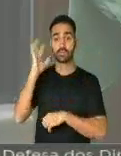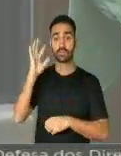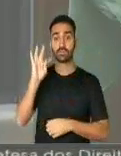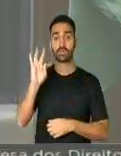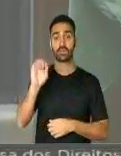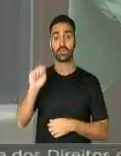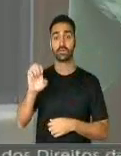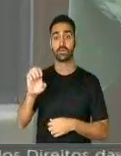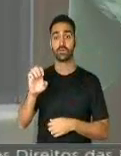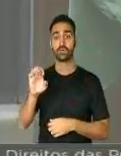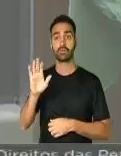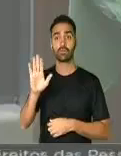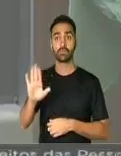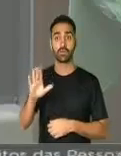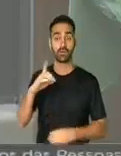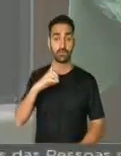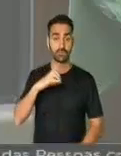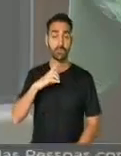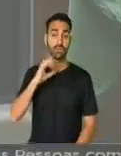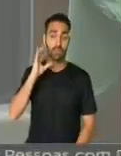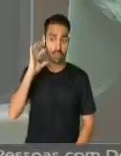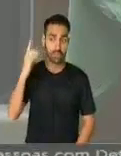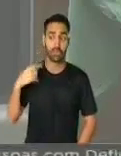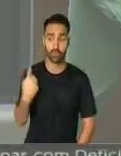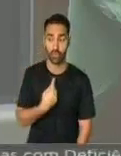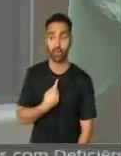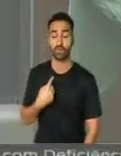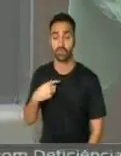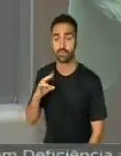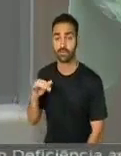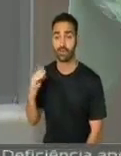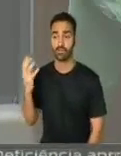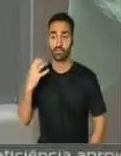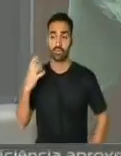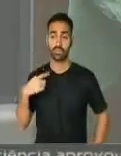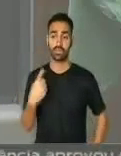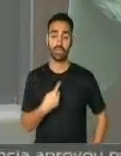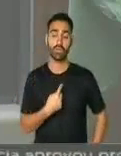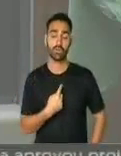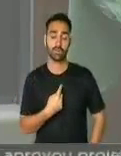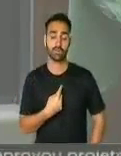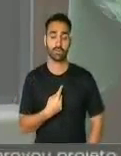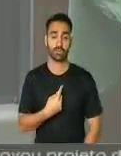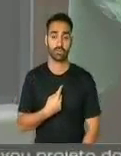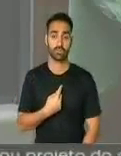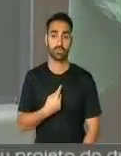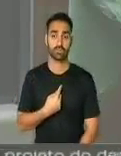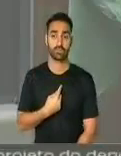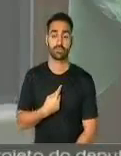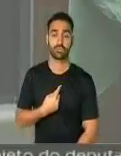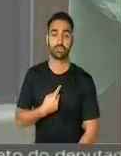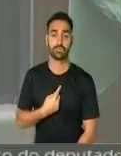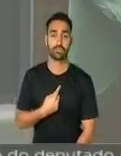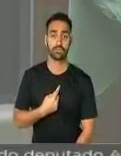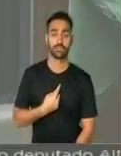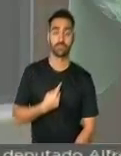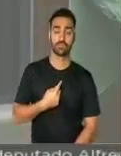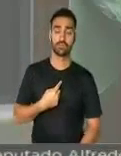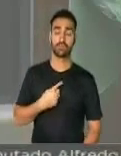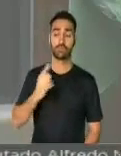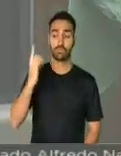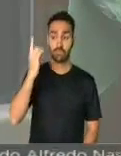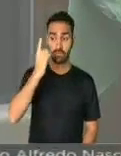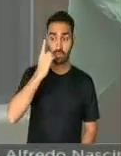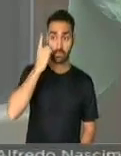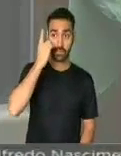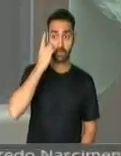isso mas vai ter decisão que vai vir para nós parlamentares colegas deputados e colegas parlamentares deputados